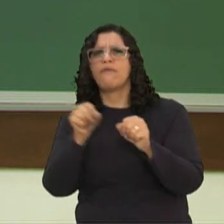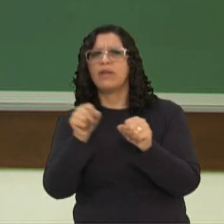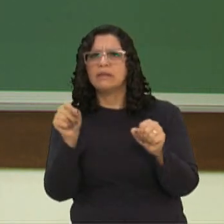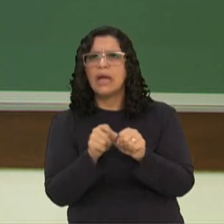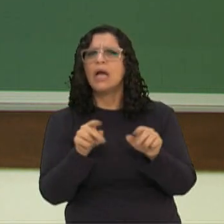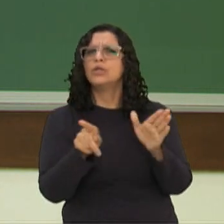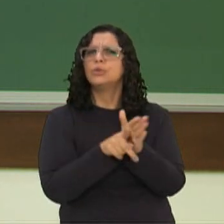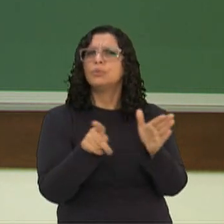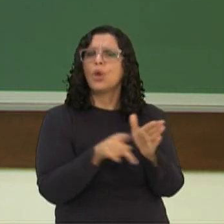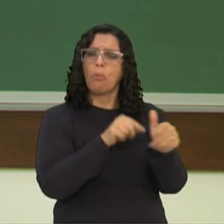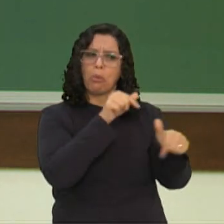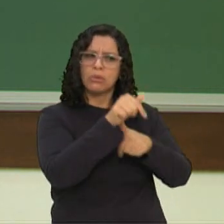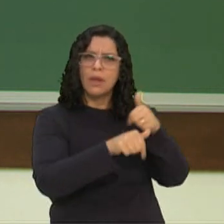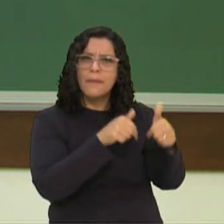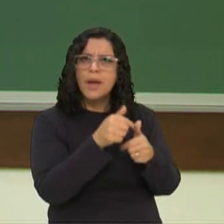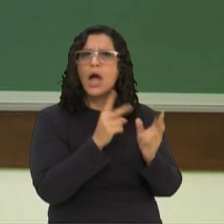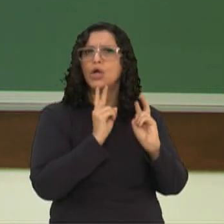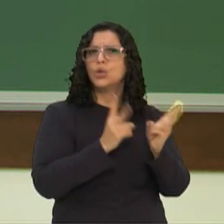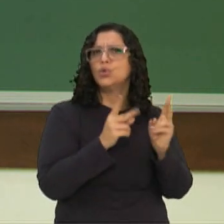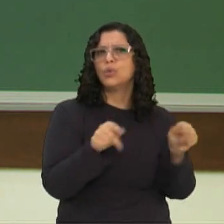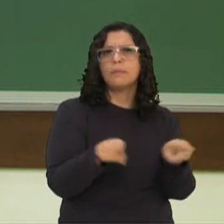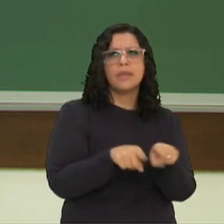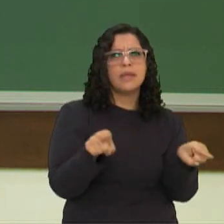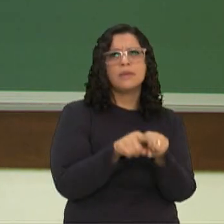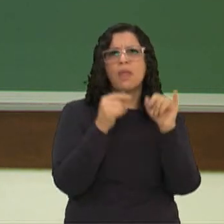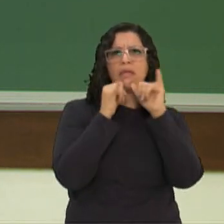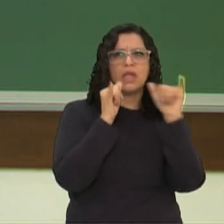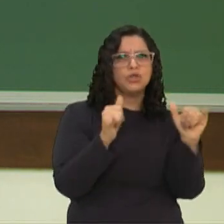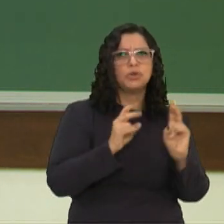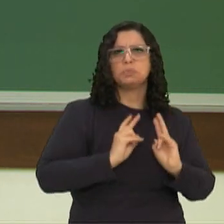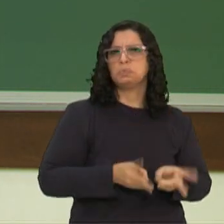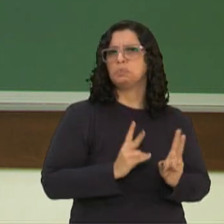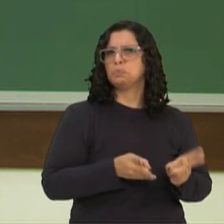trabalho, a conservação da energia, tal,